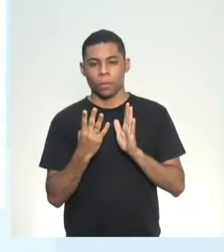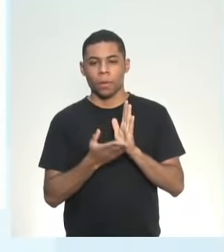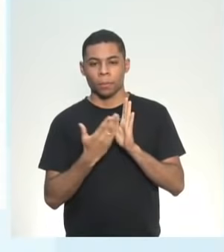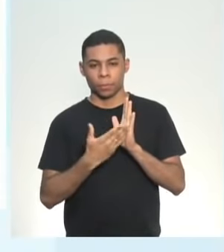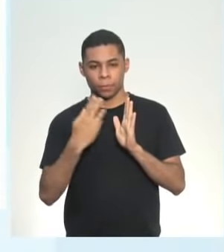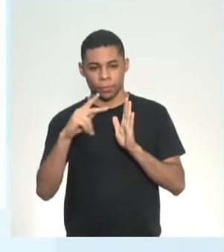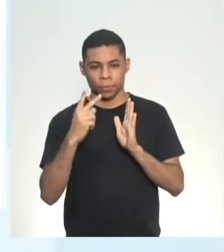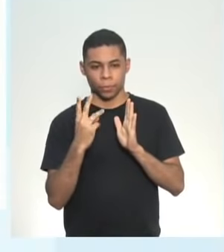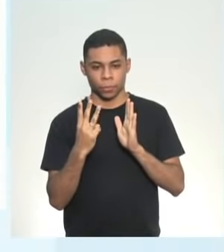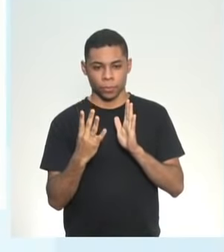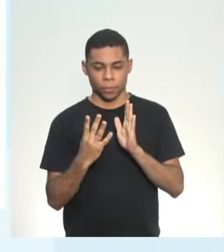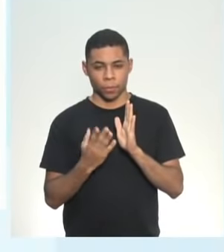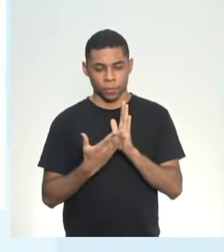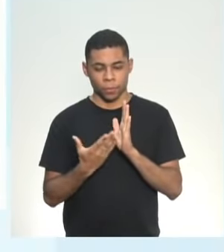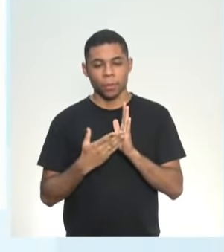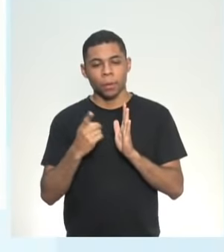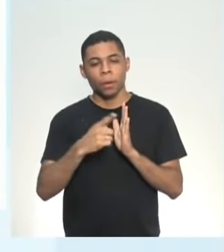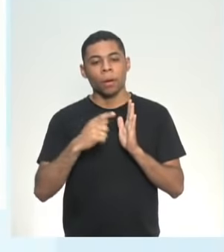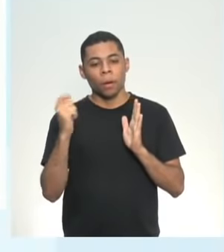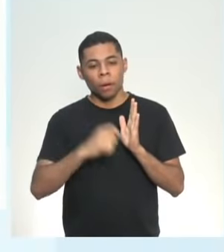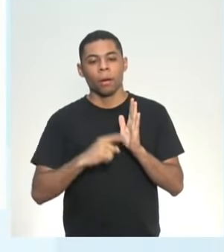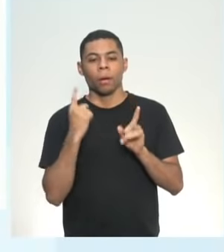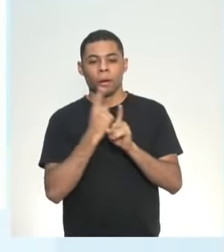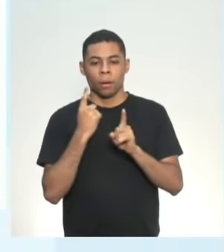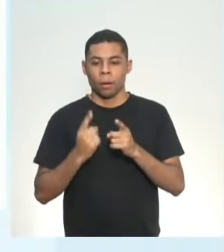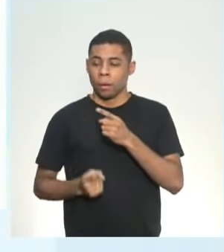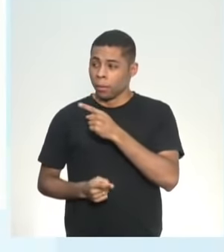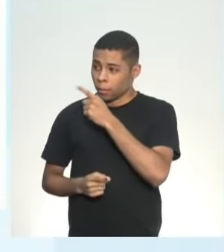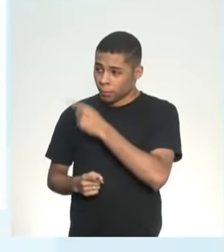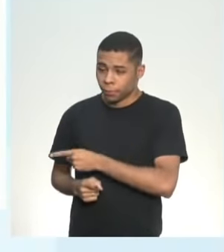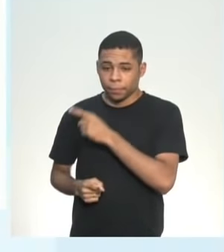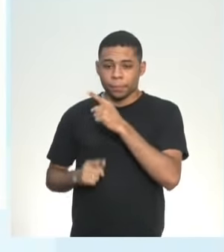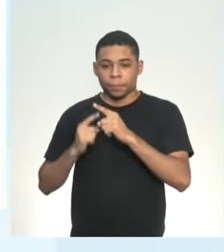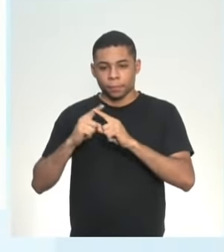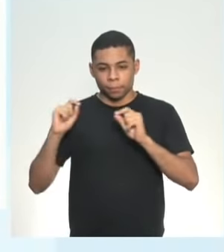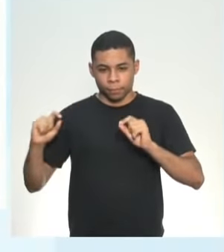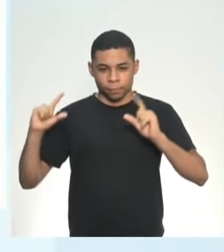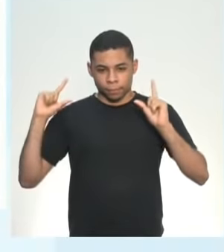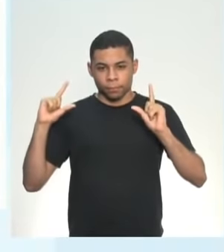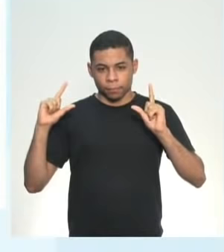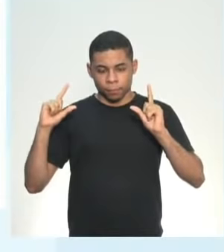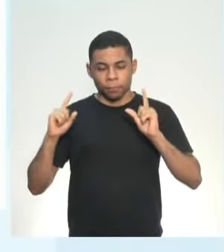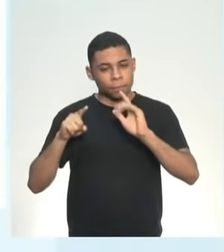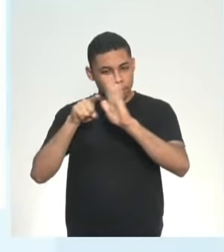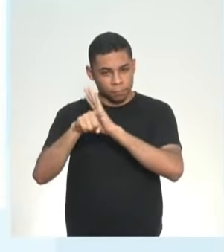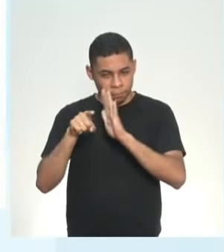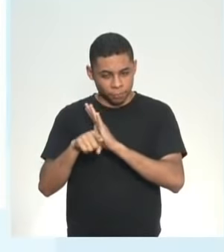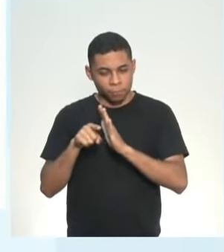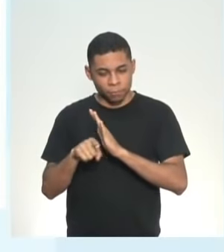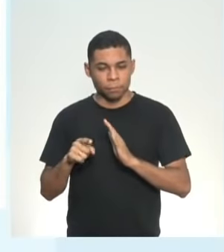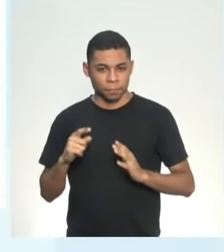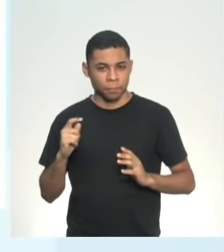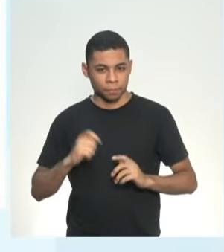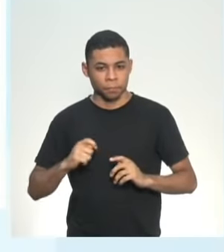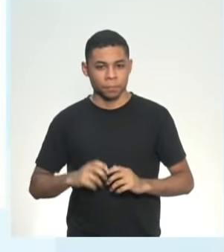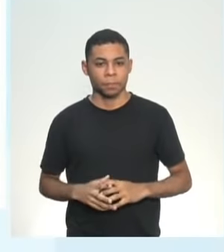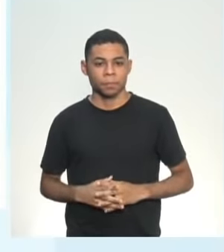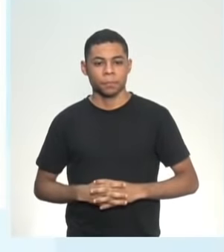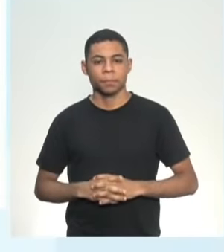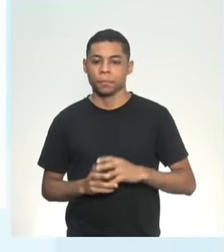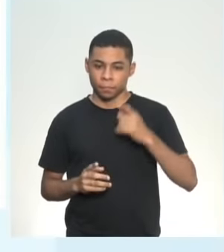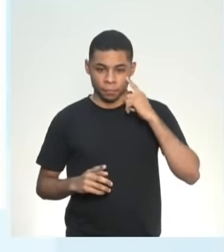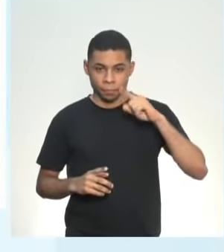apostila de você só coloquei aí para que vocês localizem mas a gente vai ampliar que dividir as perguntinhas para trabalhar tá bom